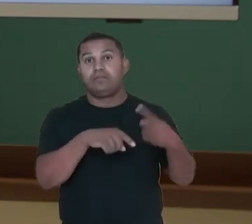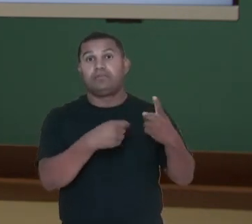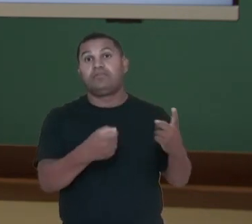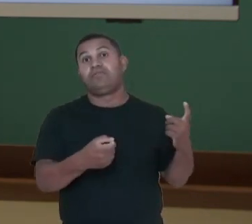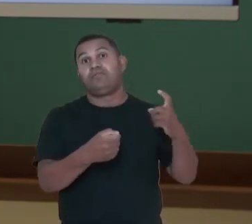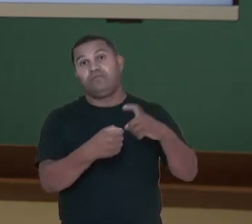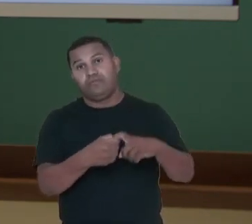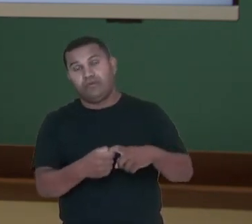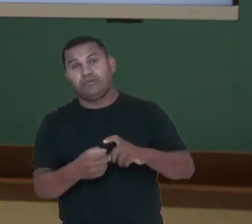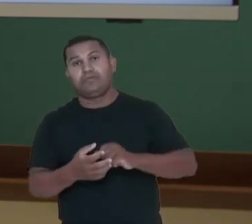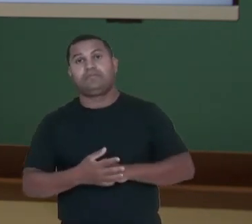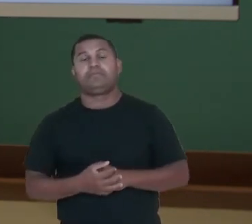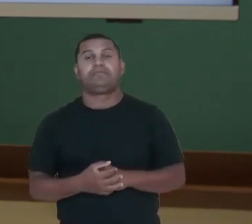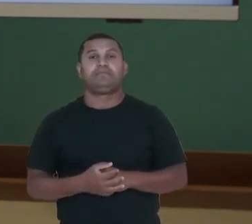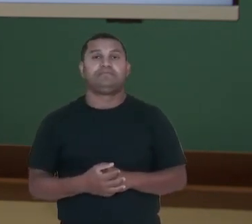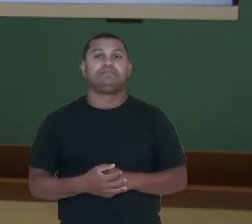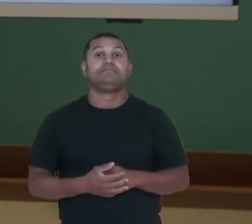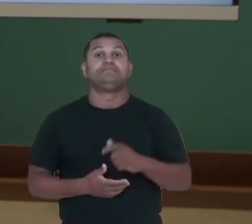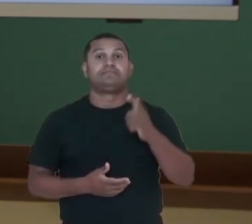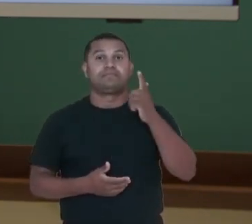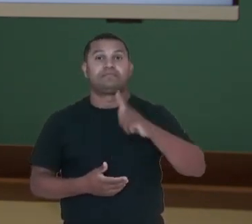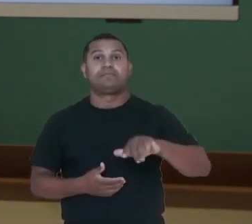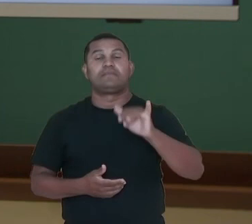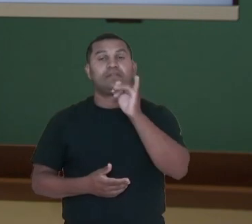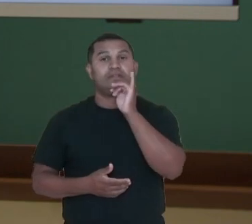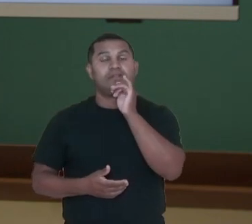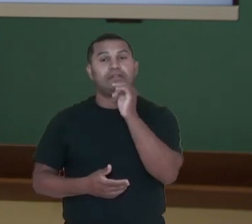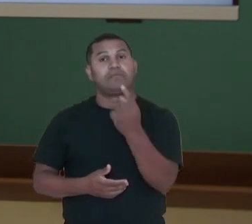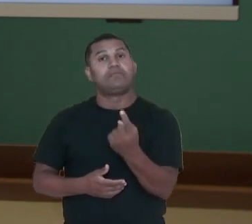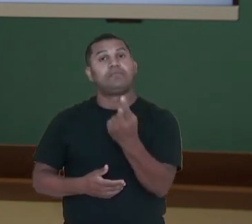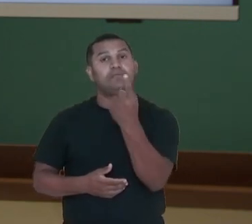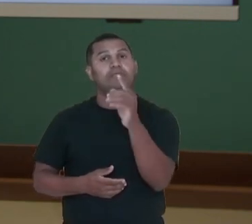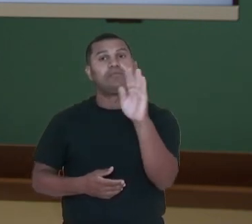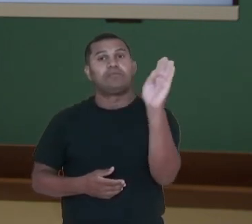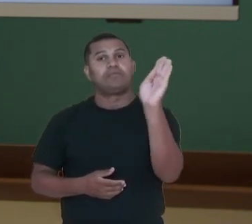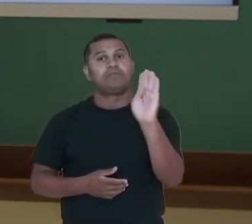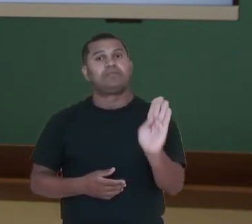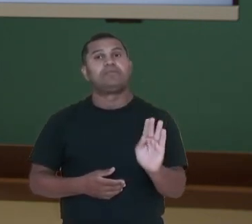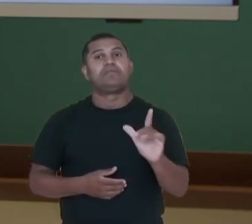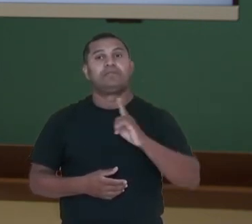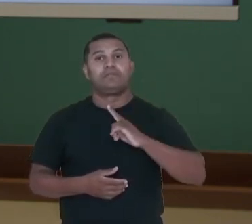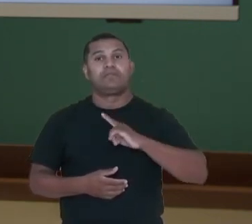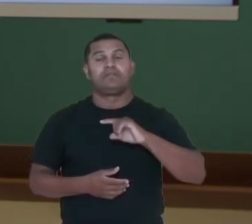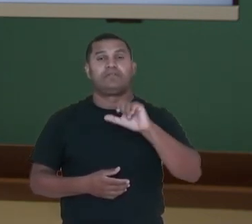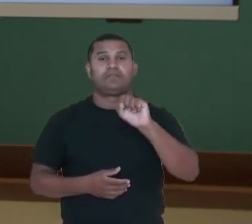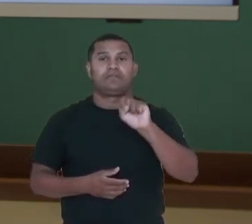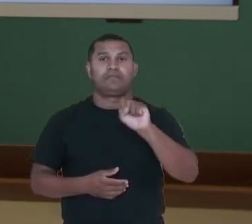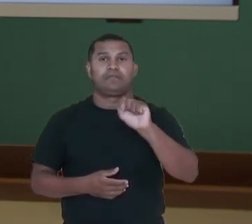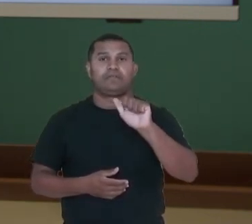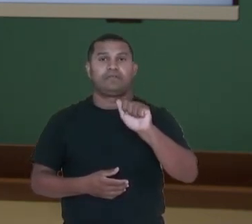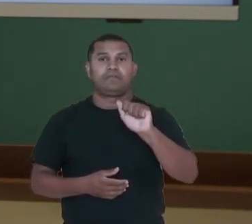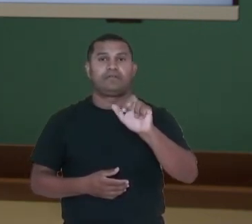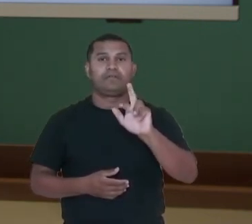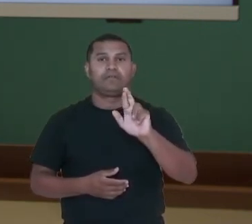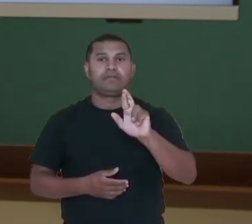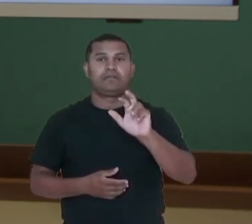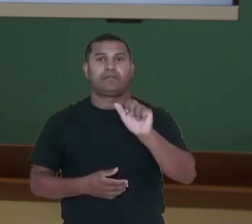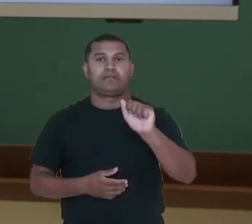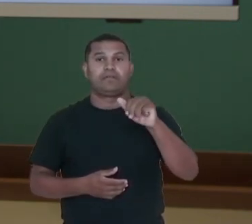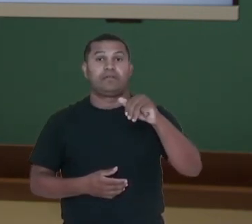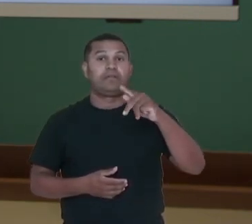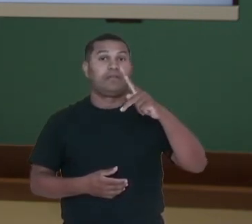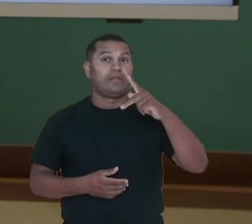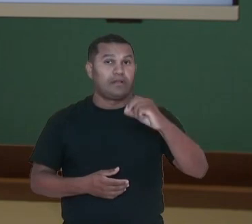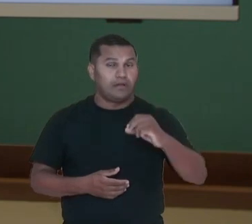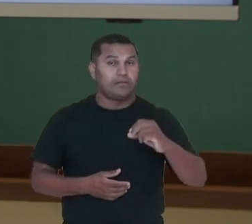foi uma doença que ela estava considerada erradicada. Não existia mais casos de sarampo. Porém, algumas notificações